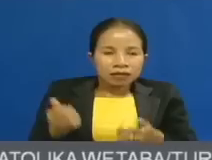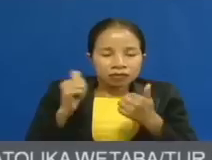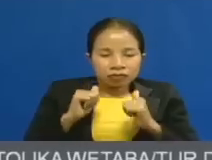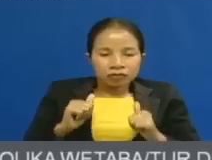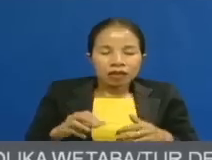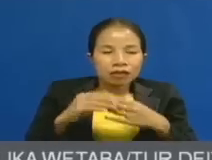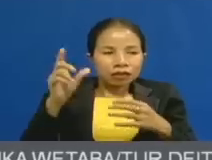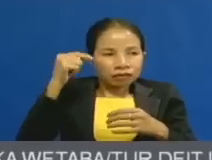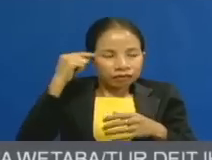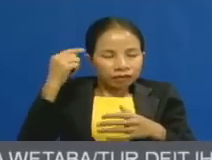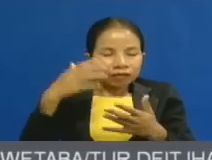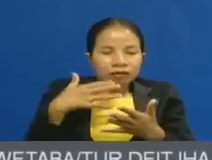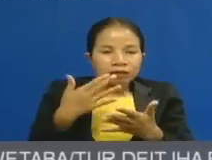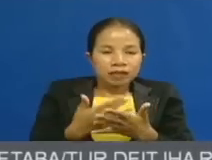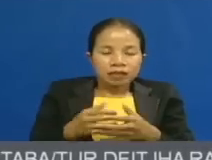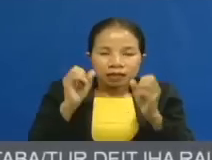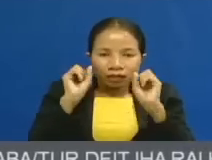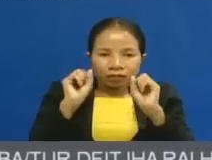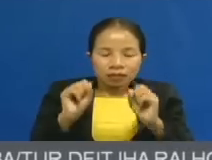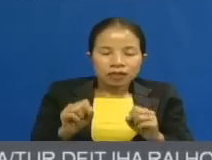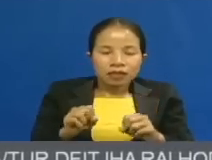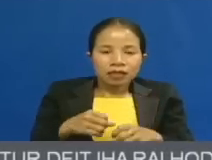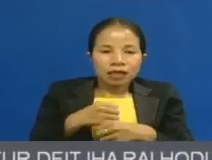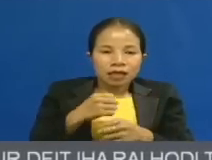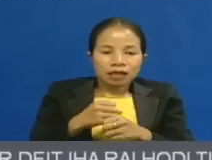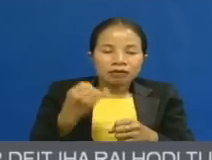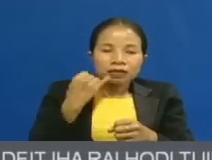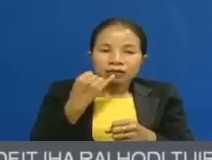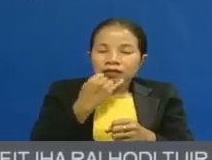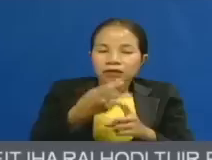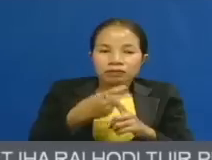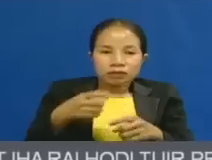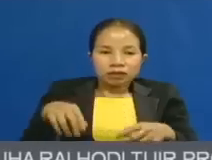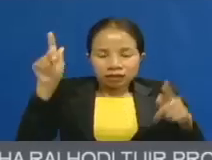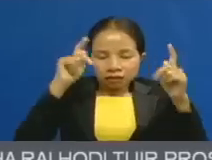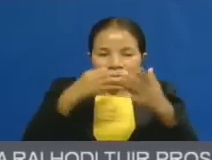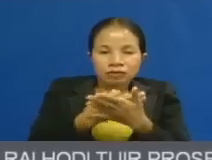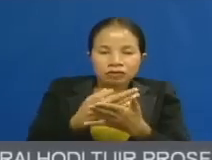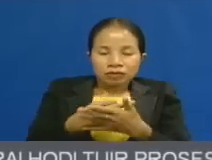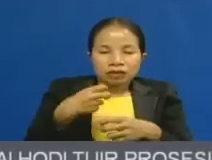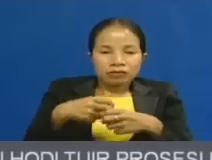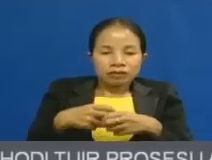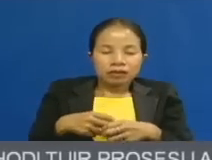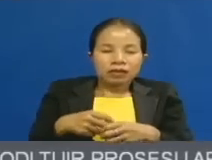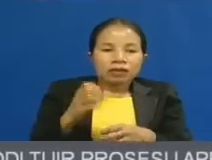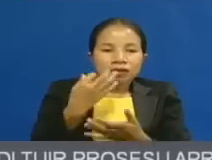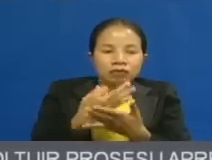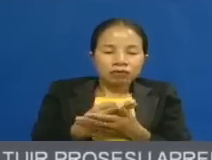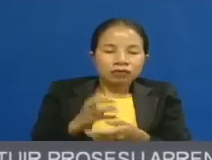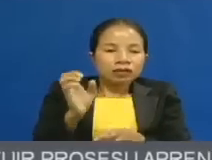forma governação de dia a tu bele halu Itália sai husi crise financeira sai husi crise social lembrem